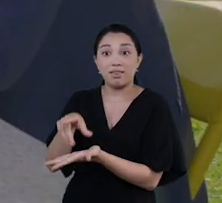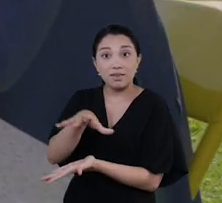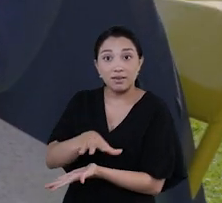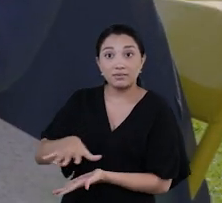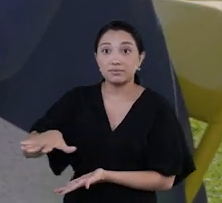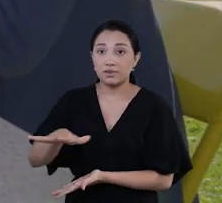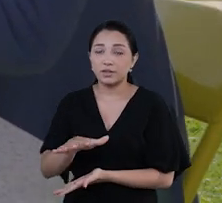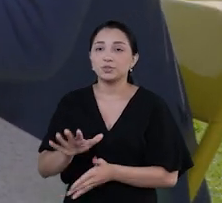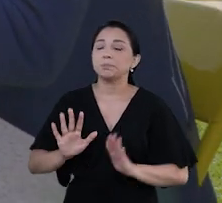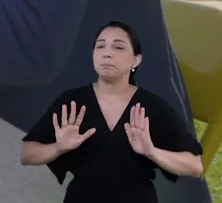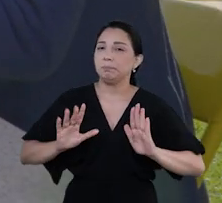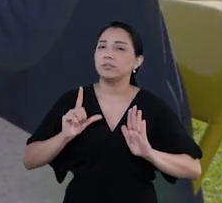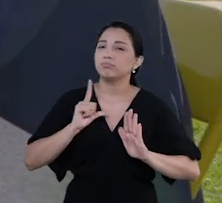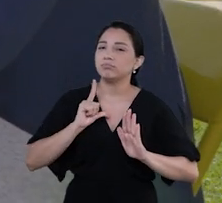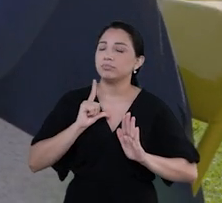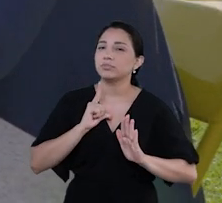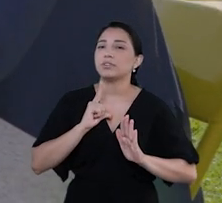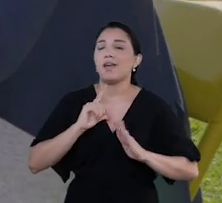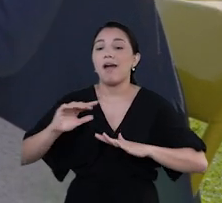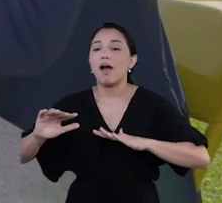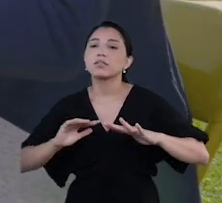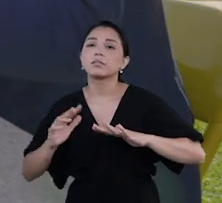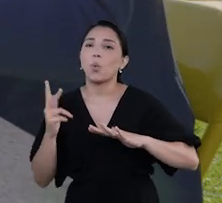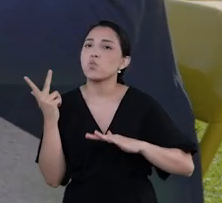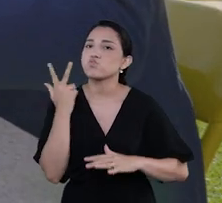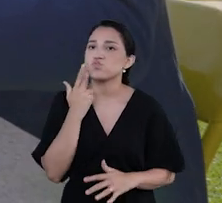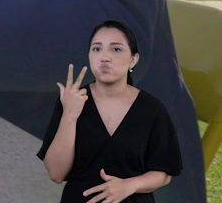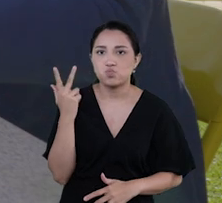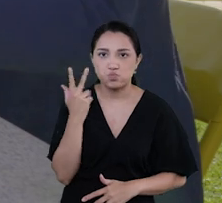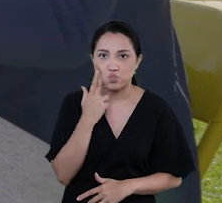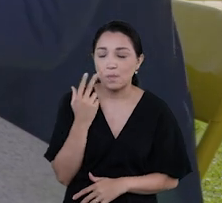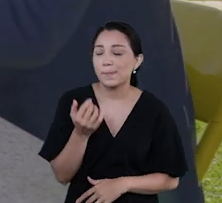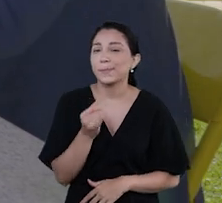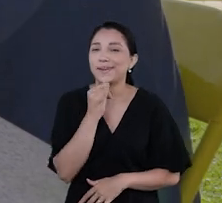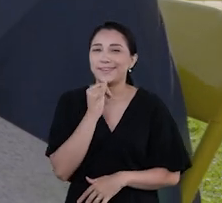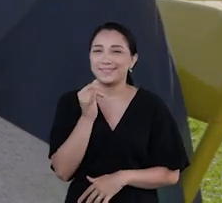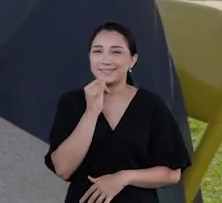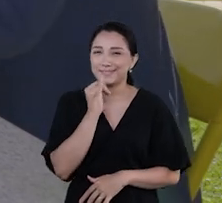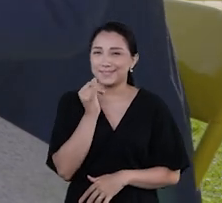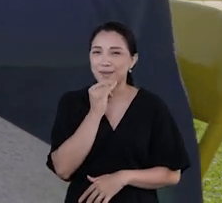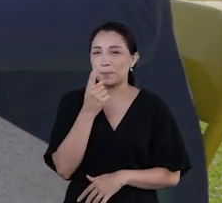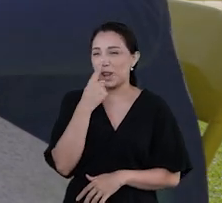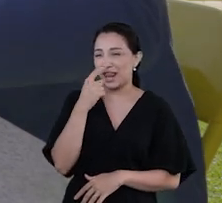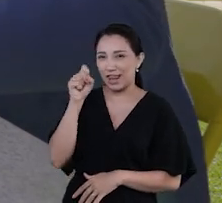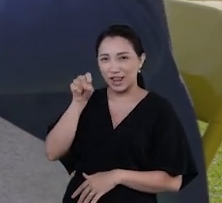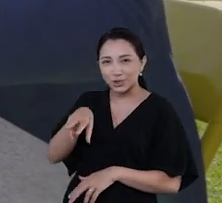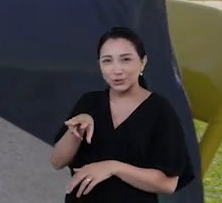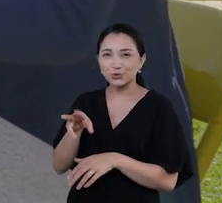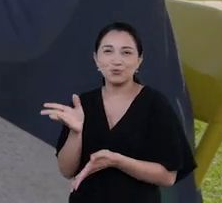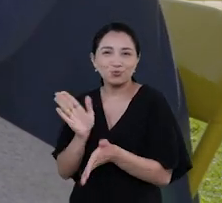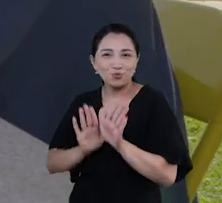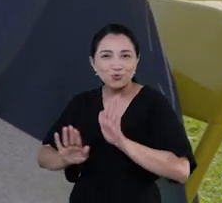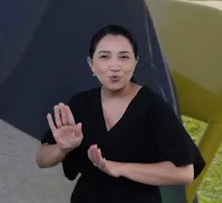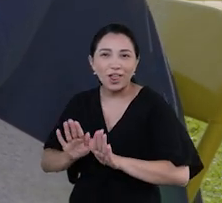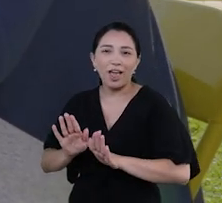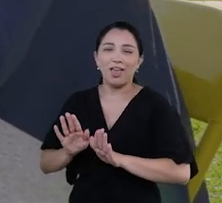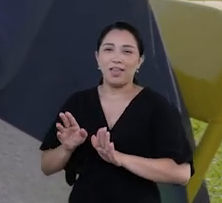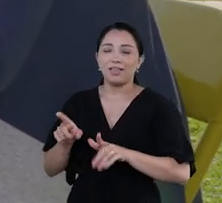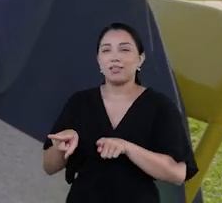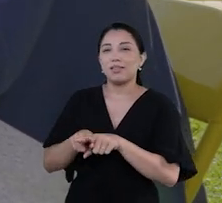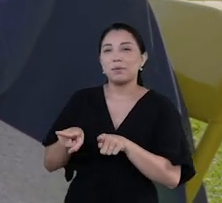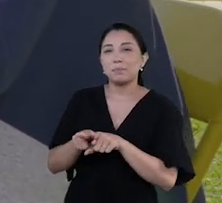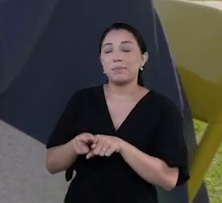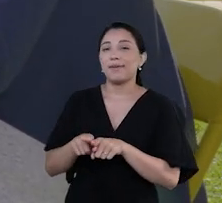eh comuns né Por exemplo tratamento de resíduos água energia né